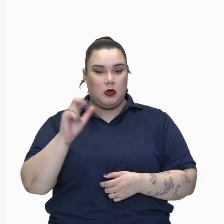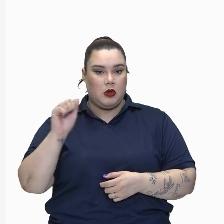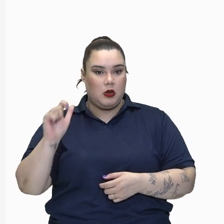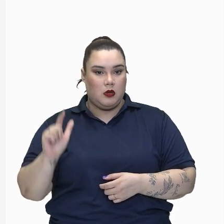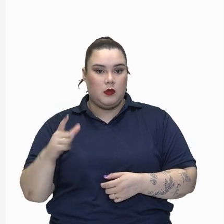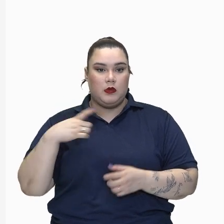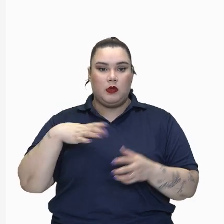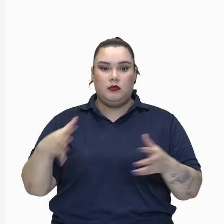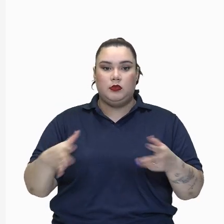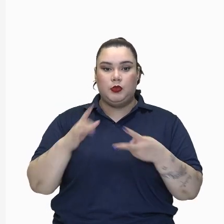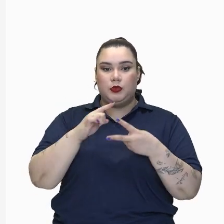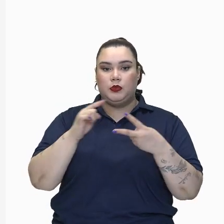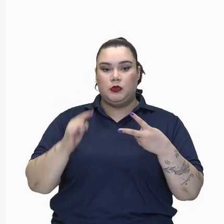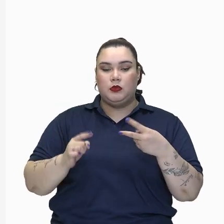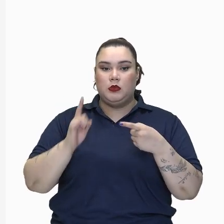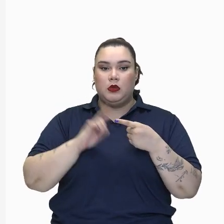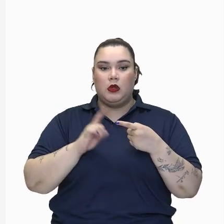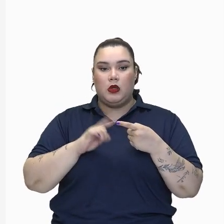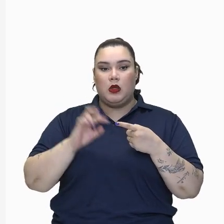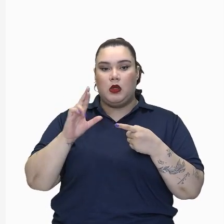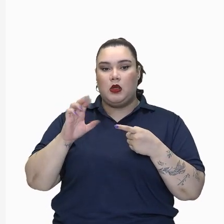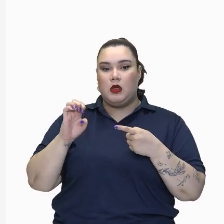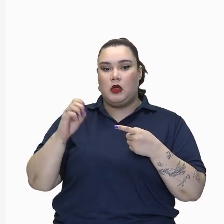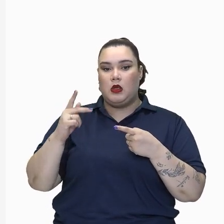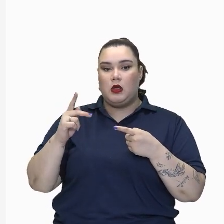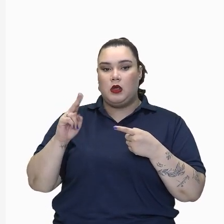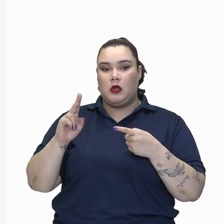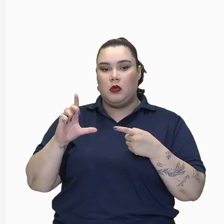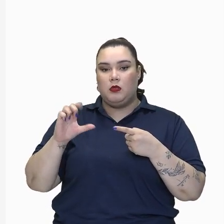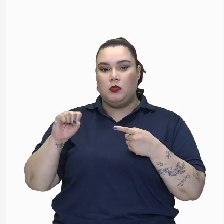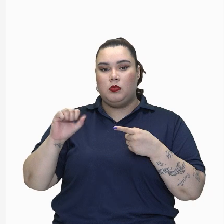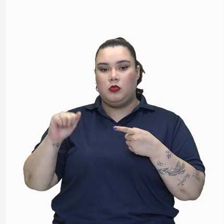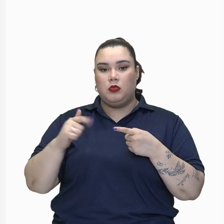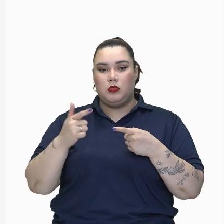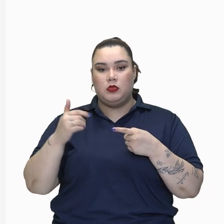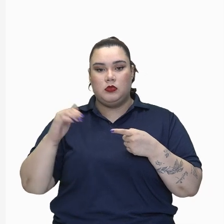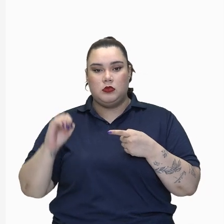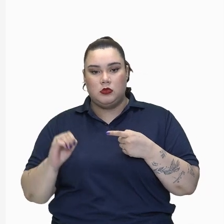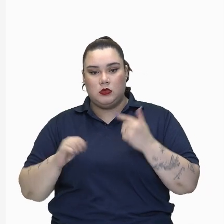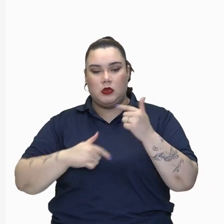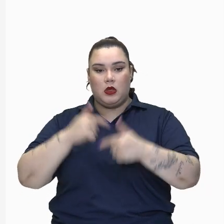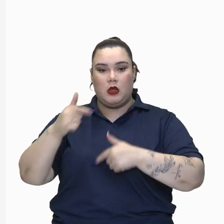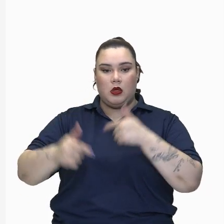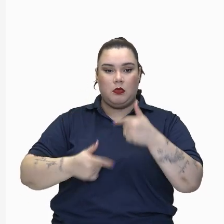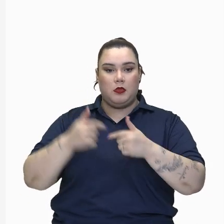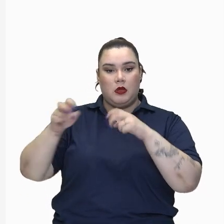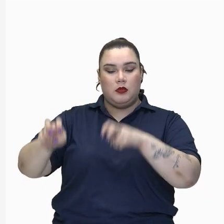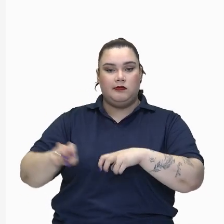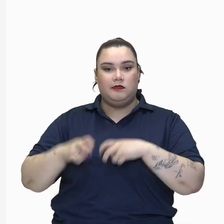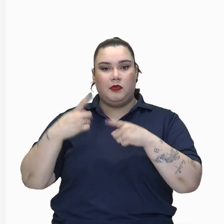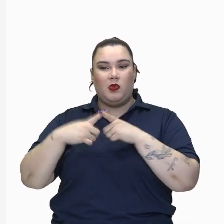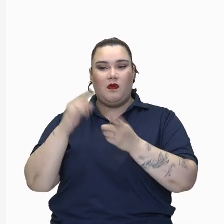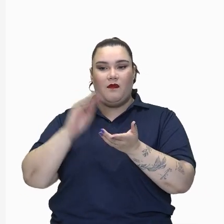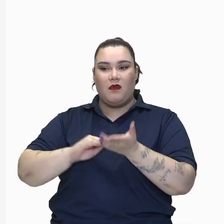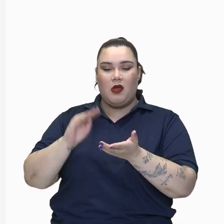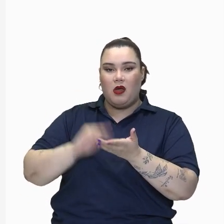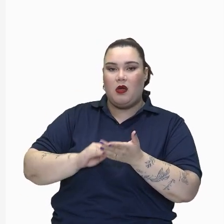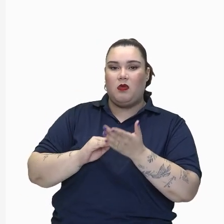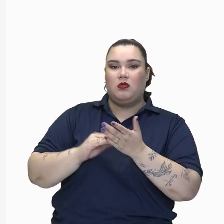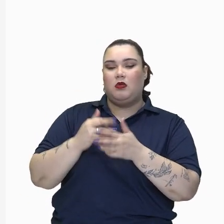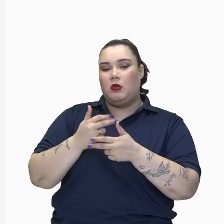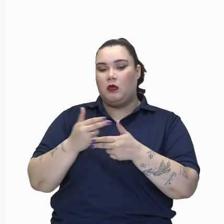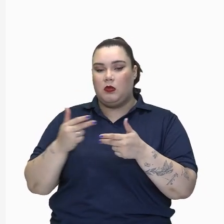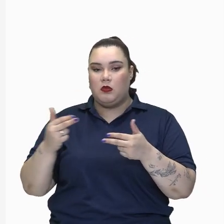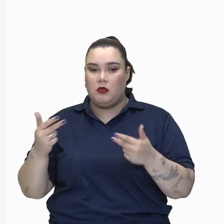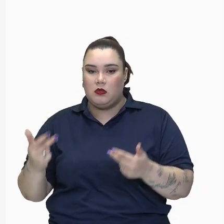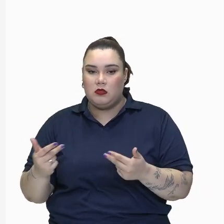fatores. Os fatores repulsivos, né, que é a repulsão da força de trabalho do campo devido às condições adversas, a